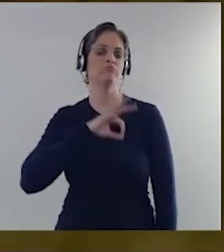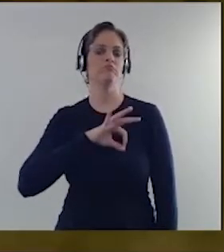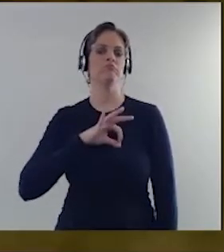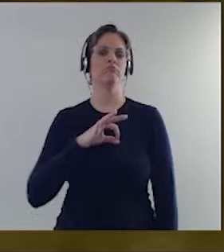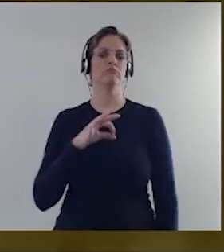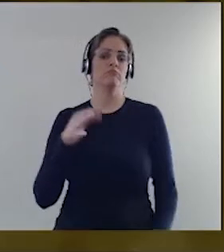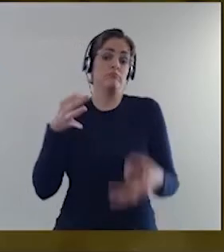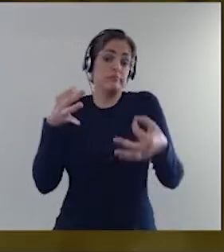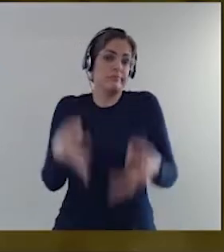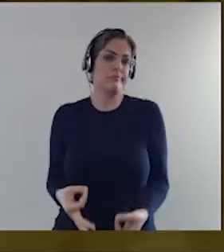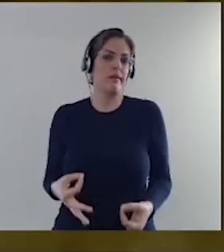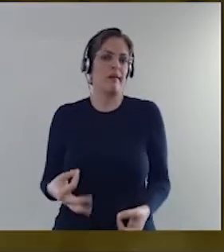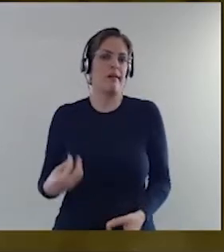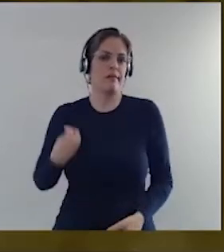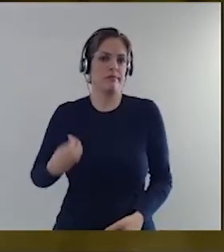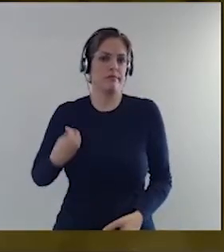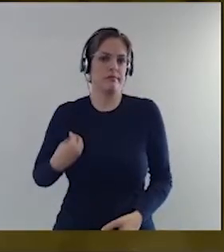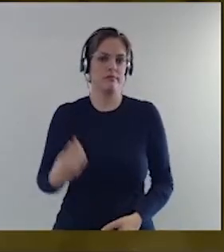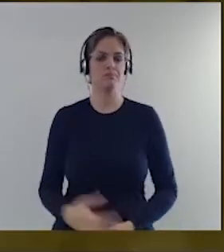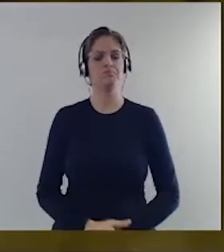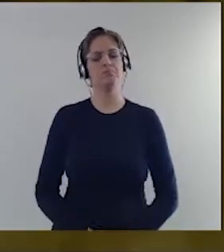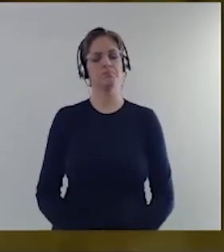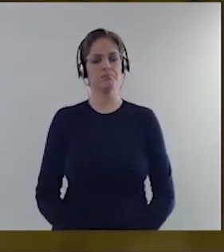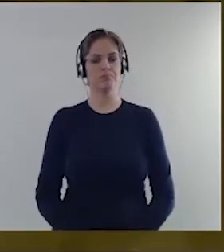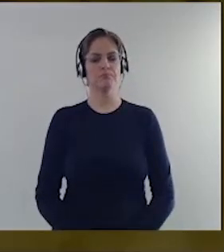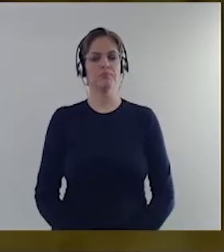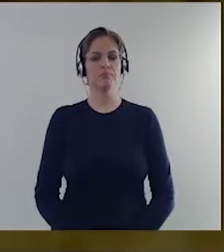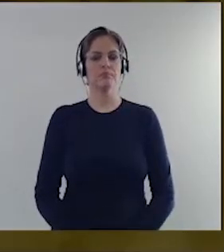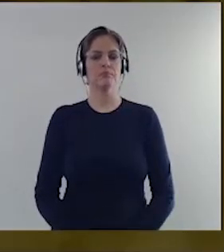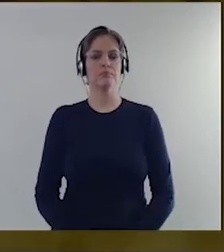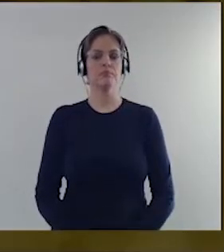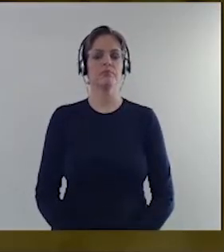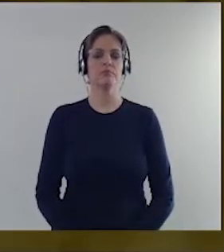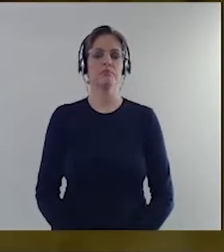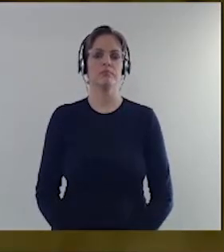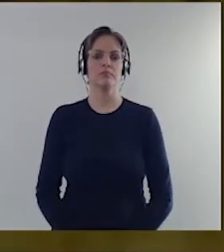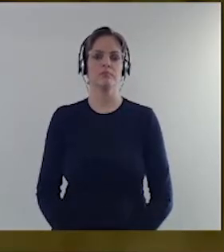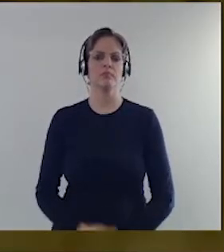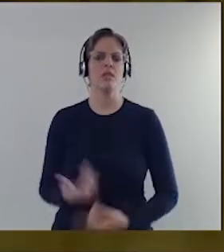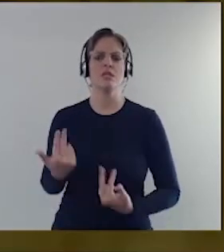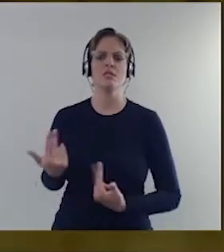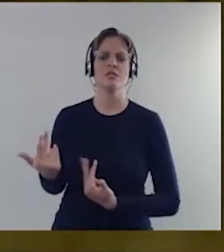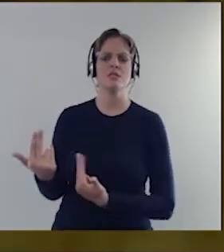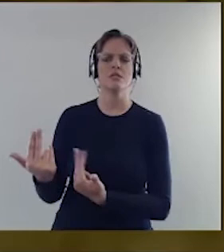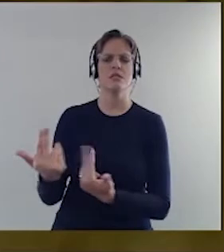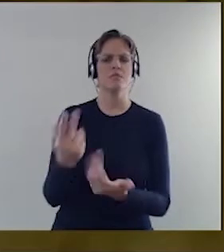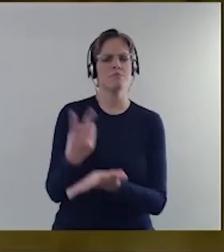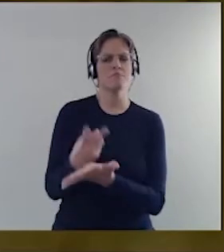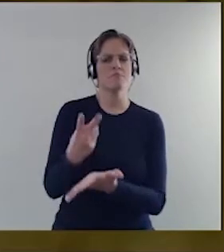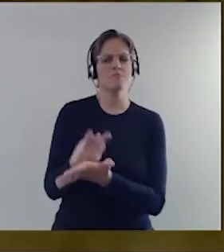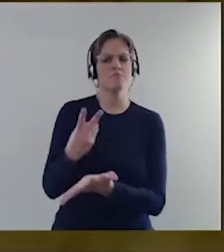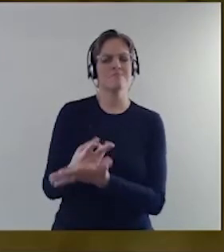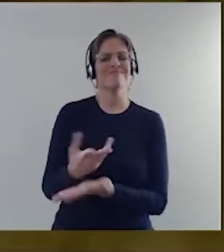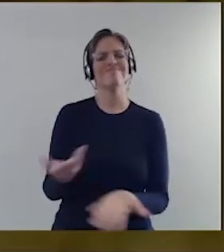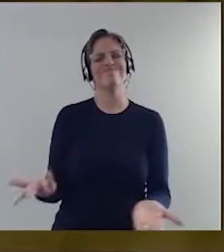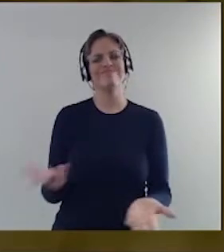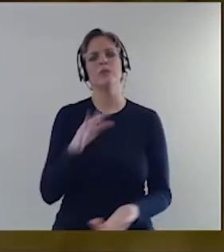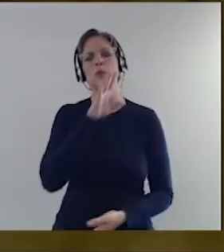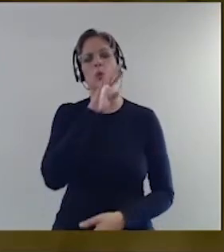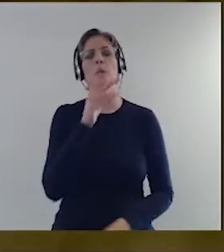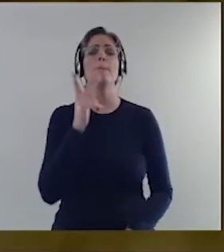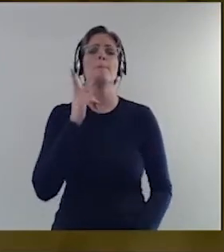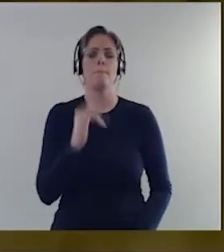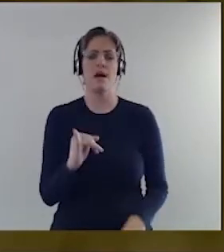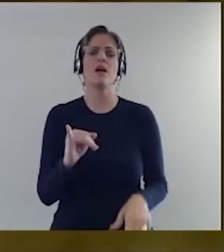mais adequados com dignidade. Padrões comportamentais que também eram prejudiciais aos